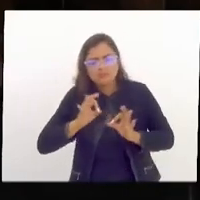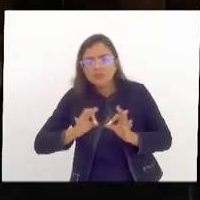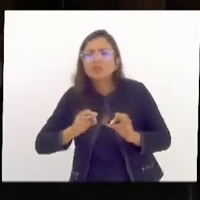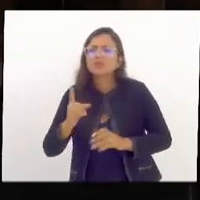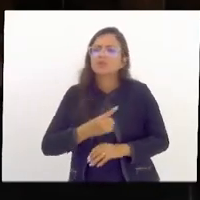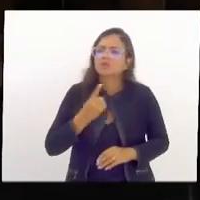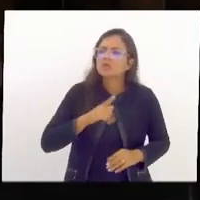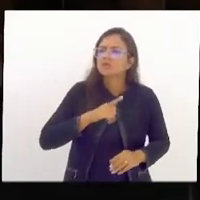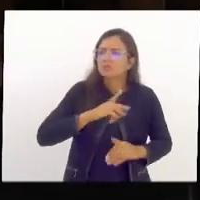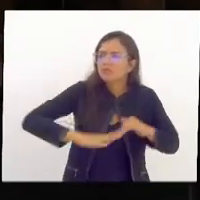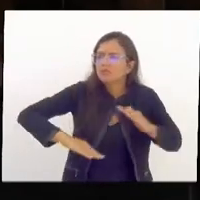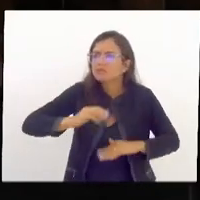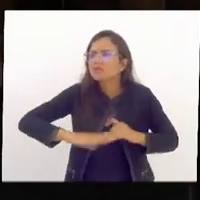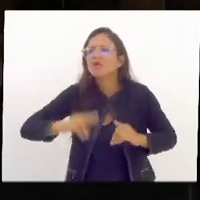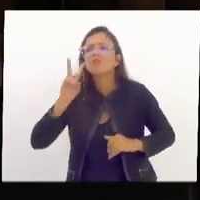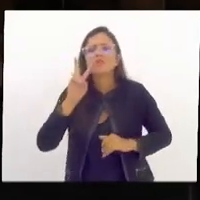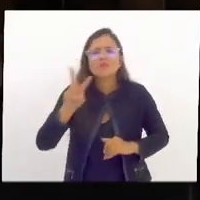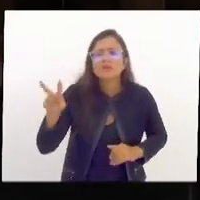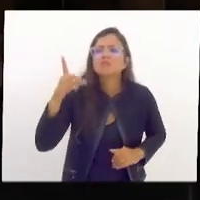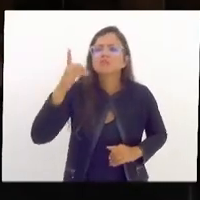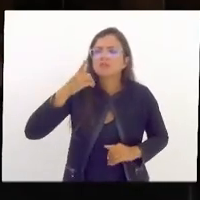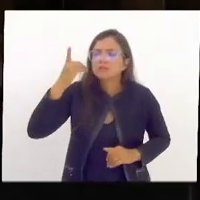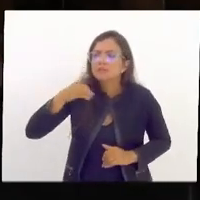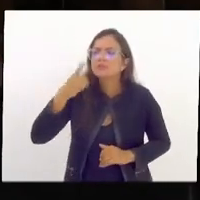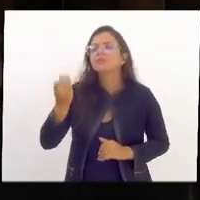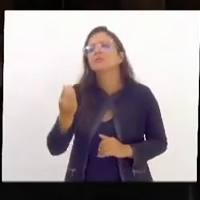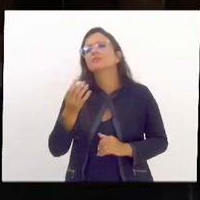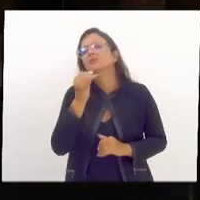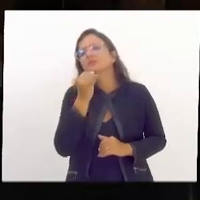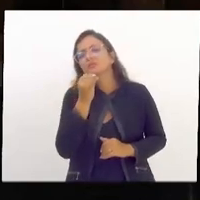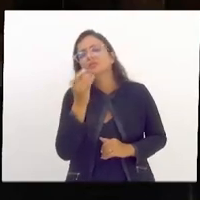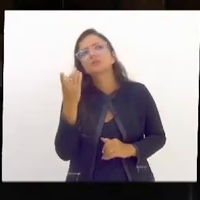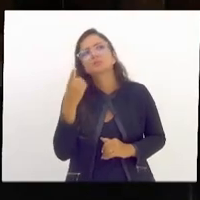Vejo aqui vários deputados que são